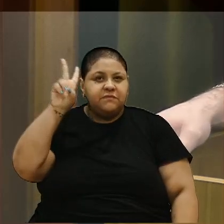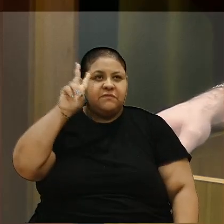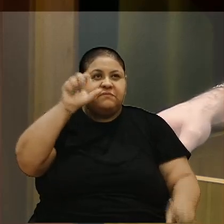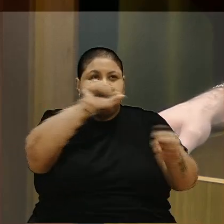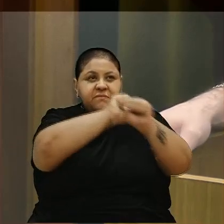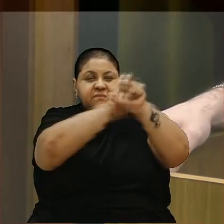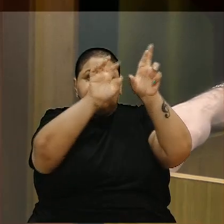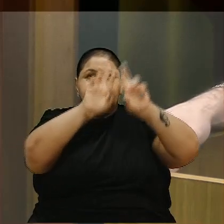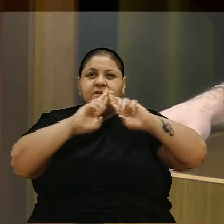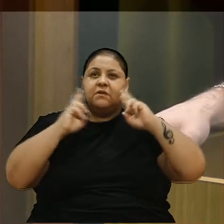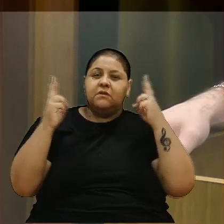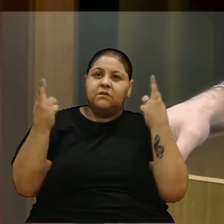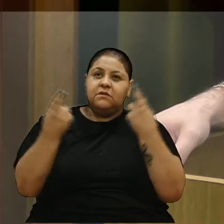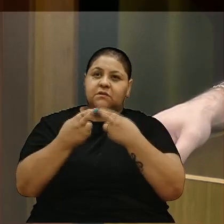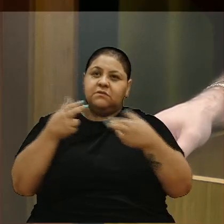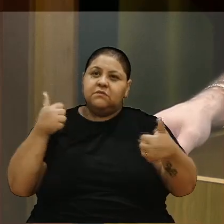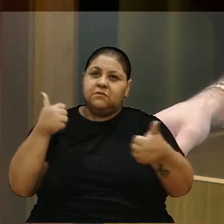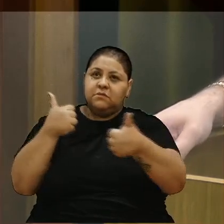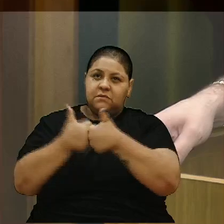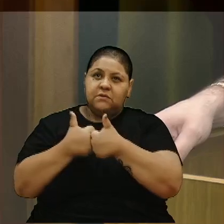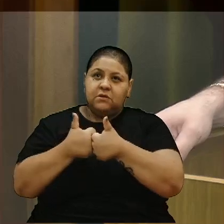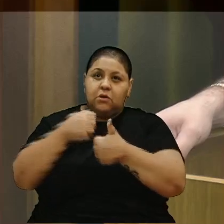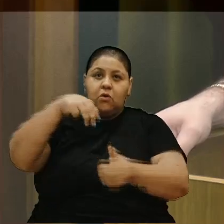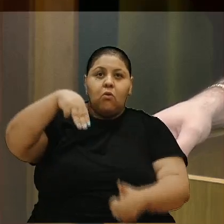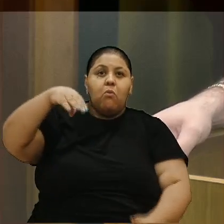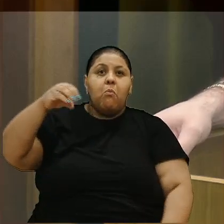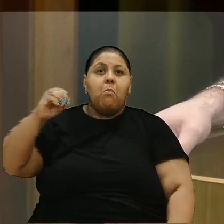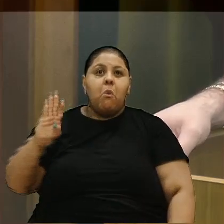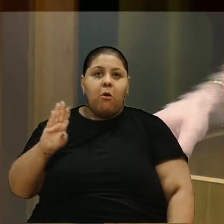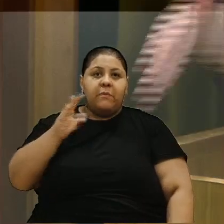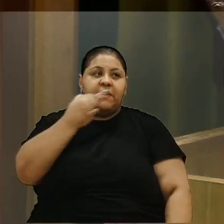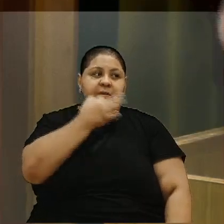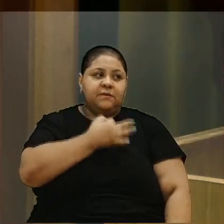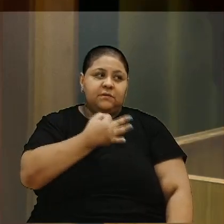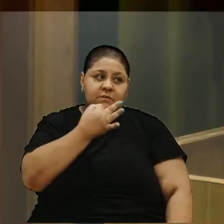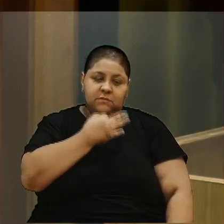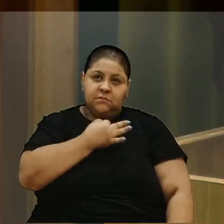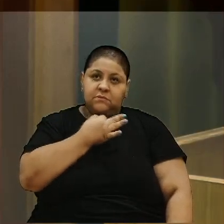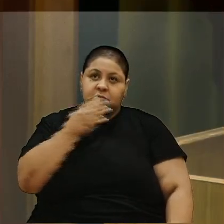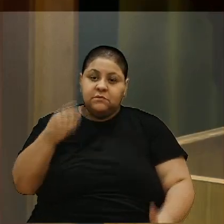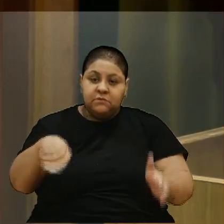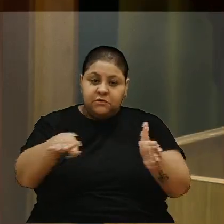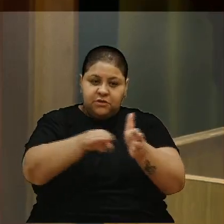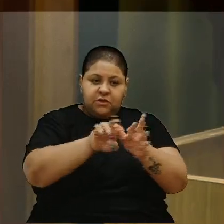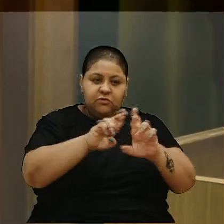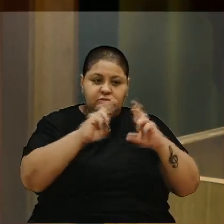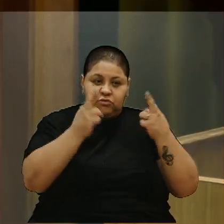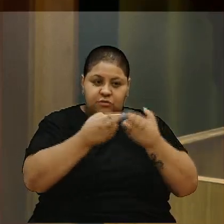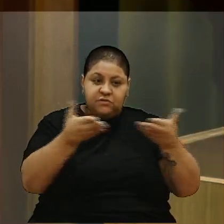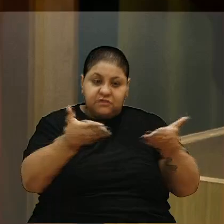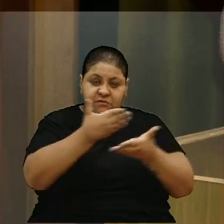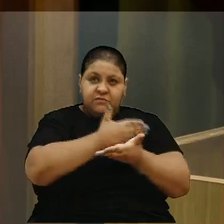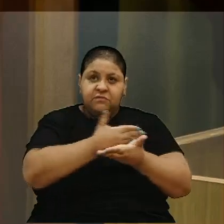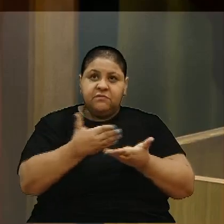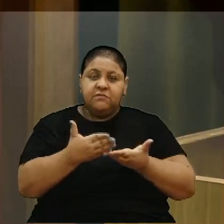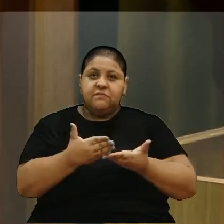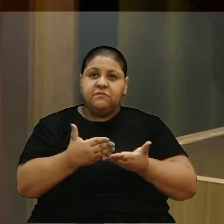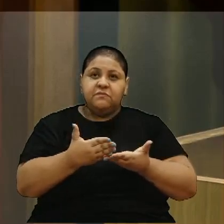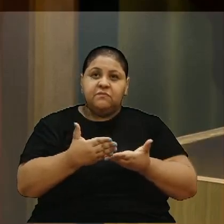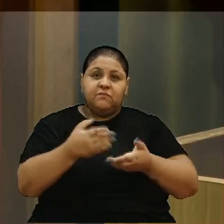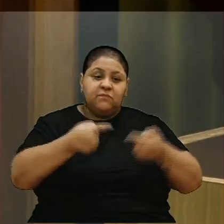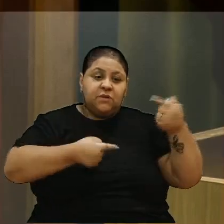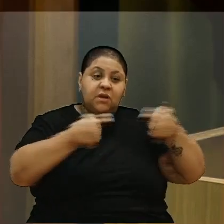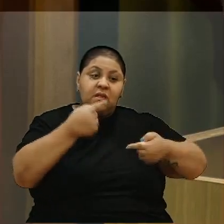numa reunião juntamente com o MOB Caxias. E quando chegamos na reunião, já tinha sido iniciada, estavam